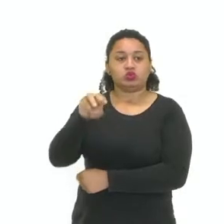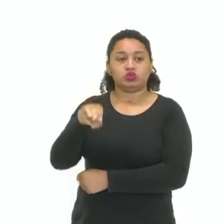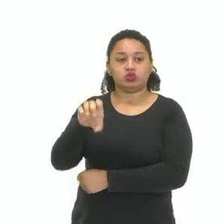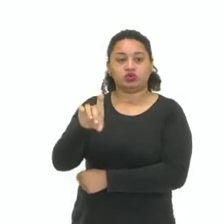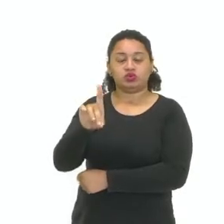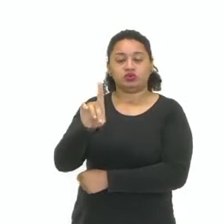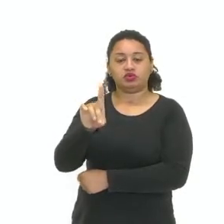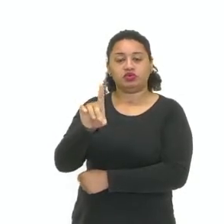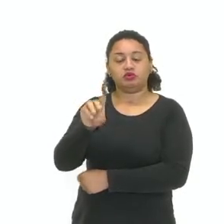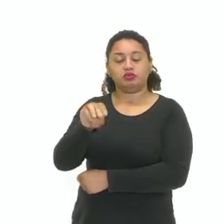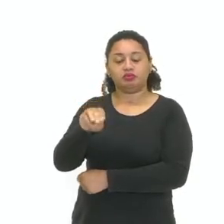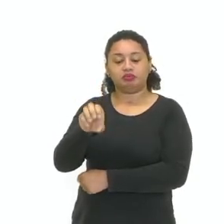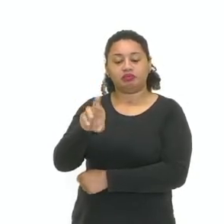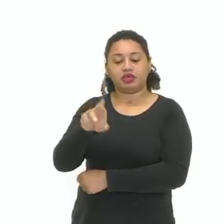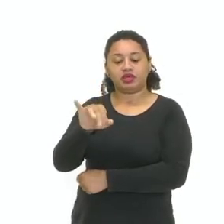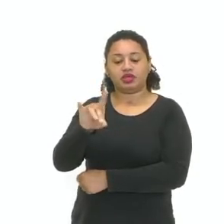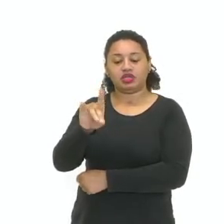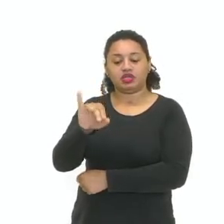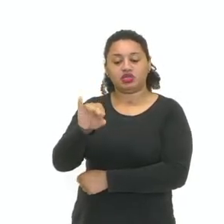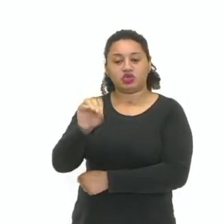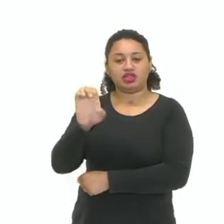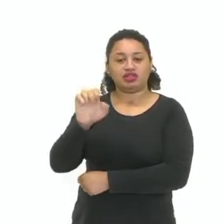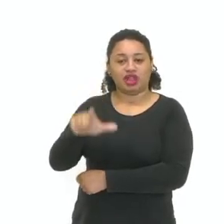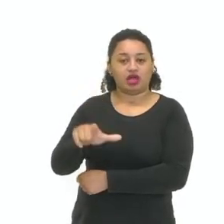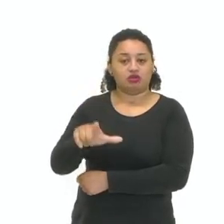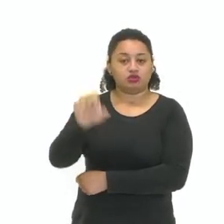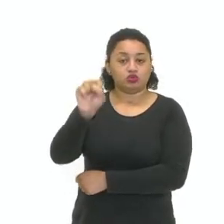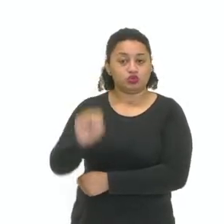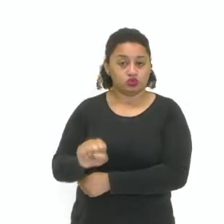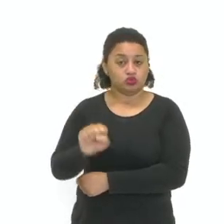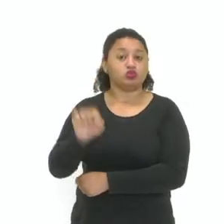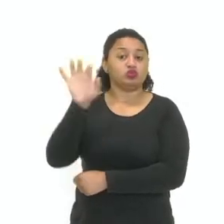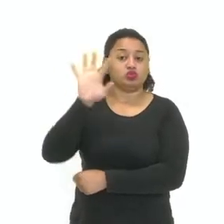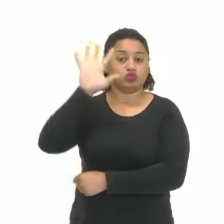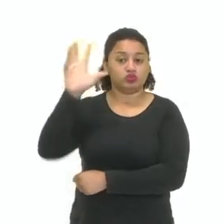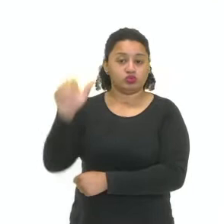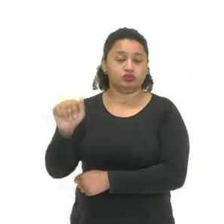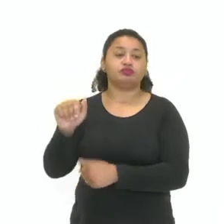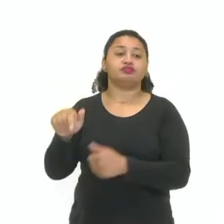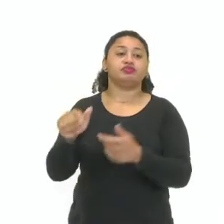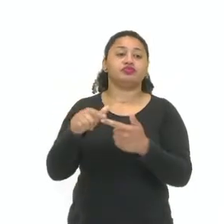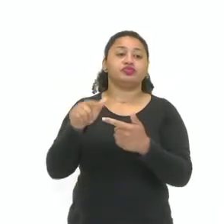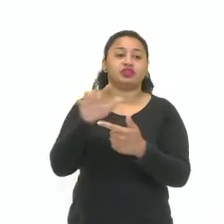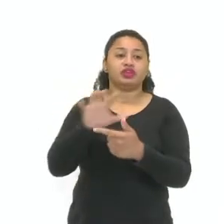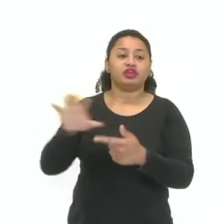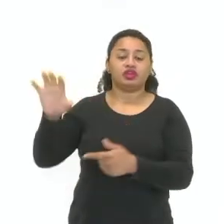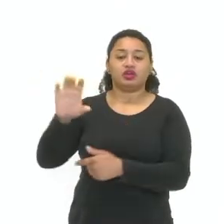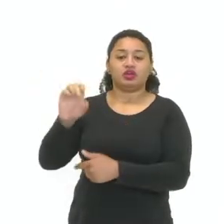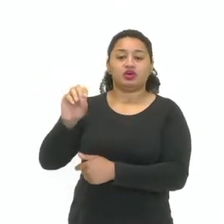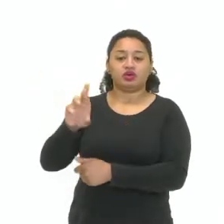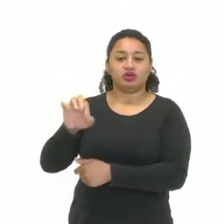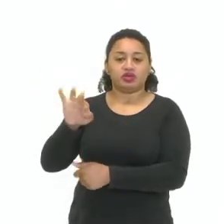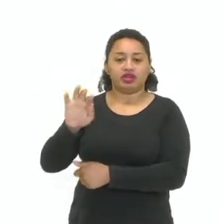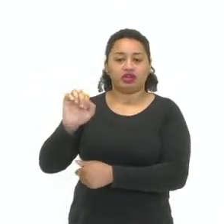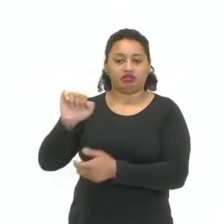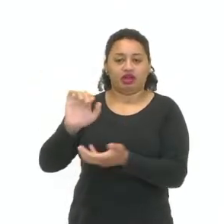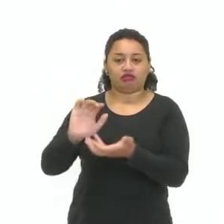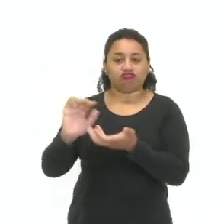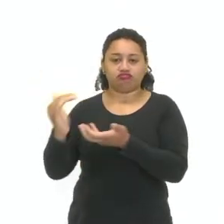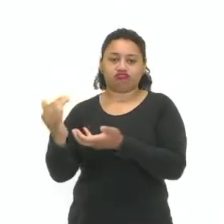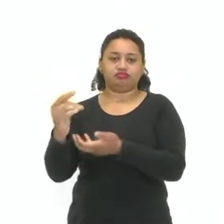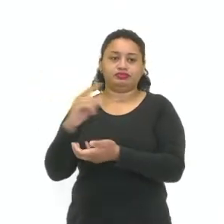a região do sul do continente africano. Temos também a África Oriental, que é toda essa costa aqui do Oceano